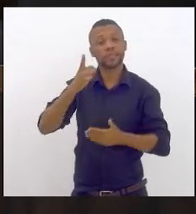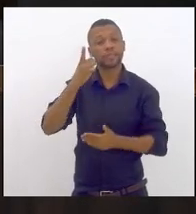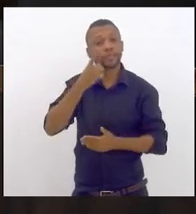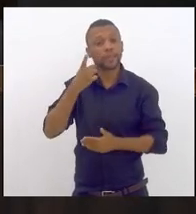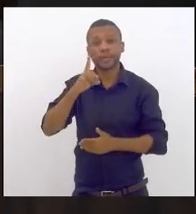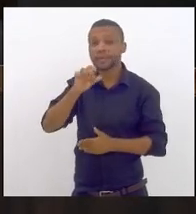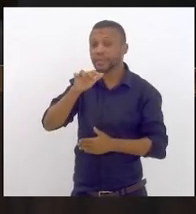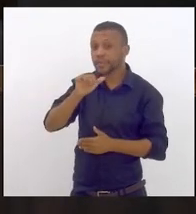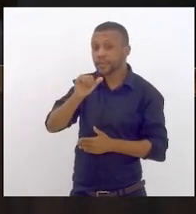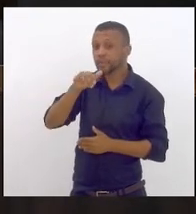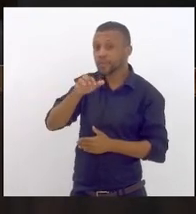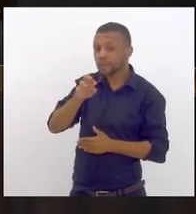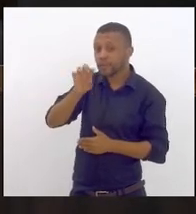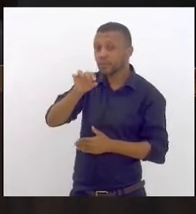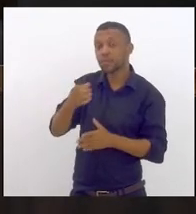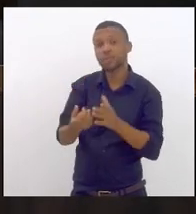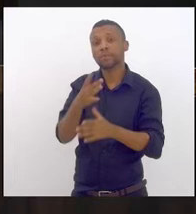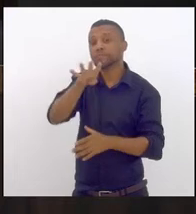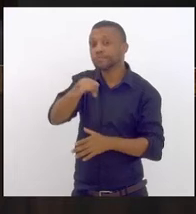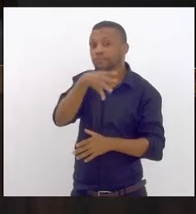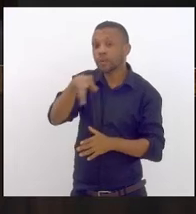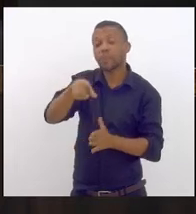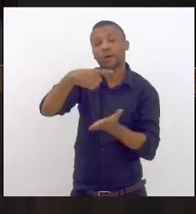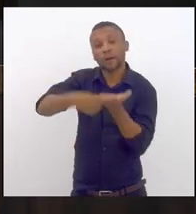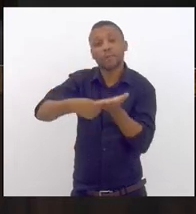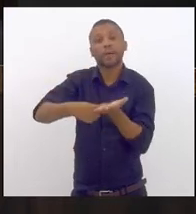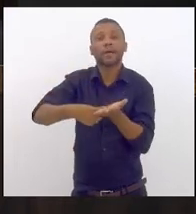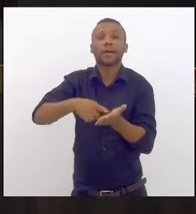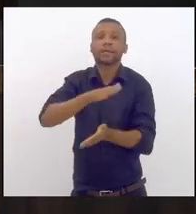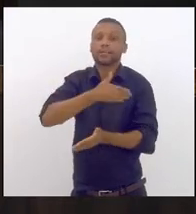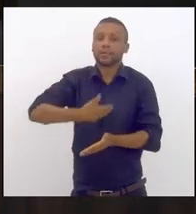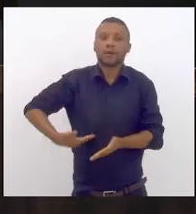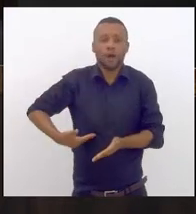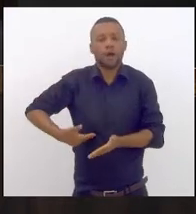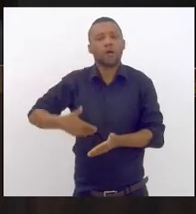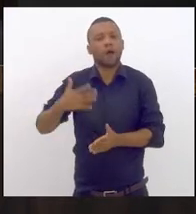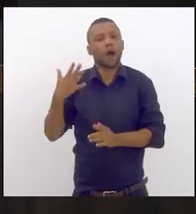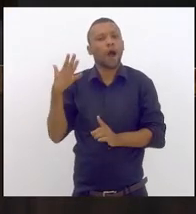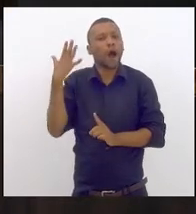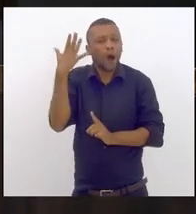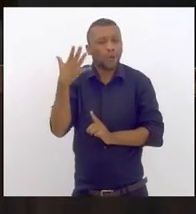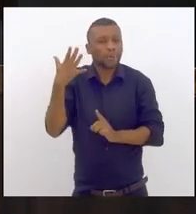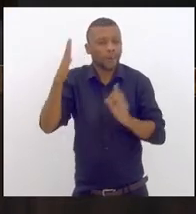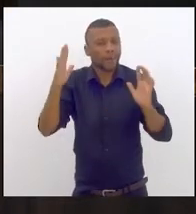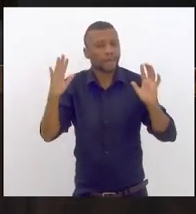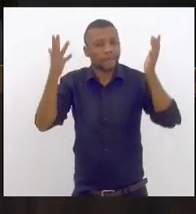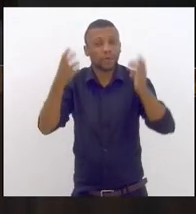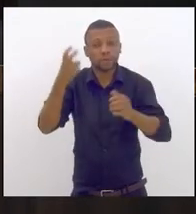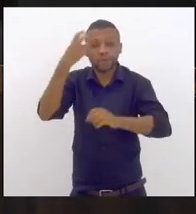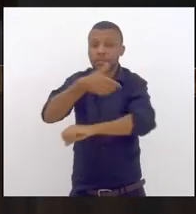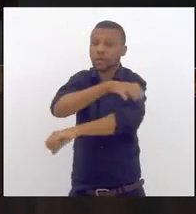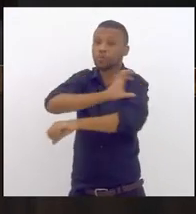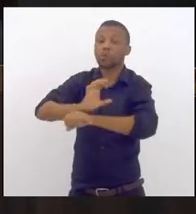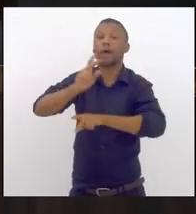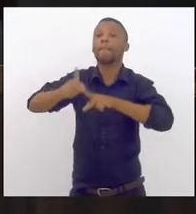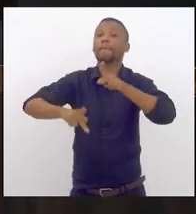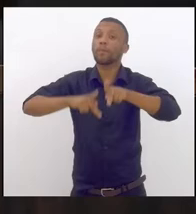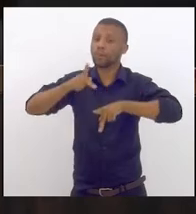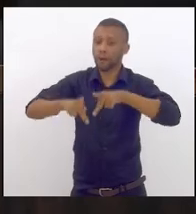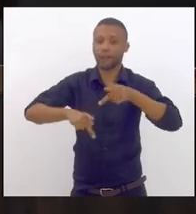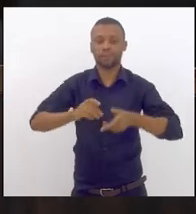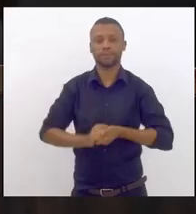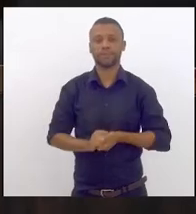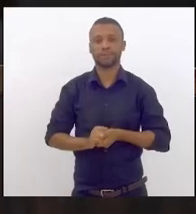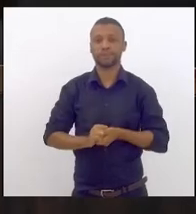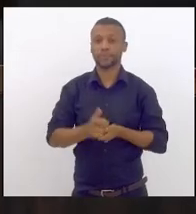que institui o Programa Estadual de Incentivo aos eventos de pequeno porte da cultura popular. Pareceres das Comissões